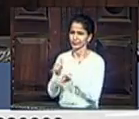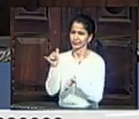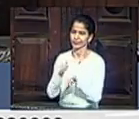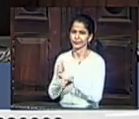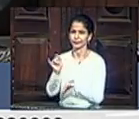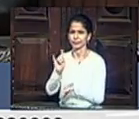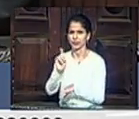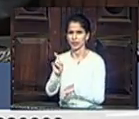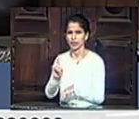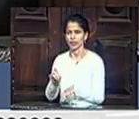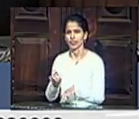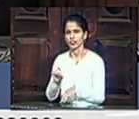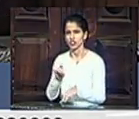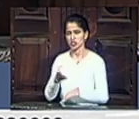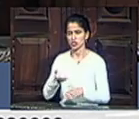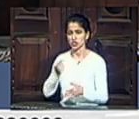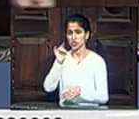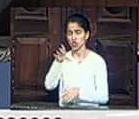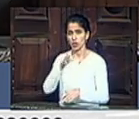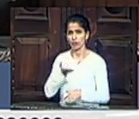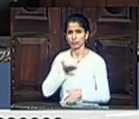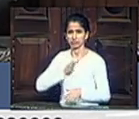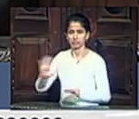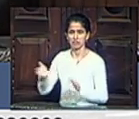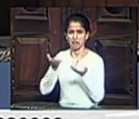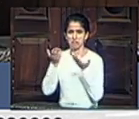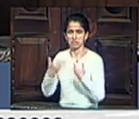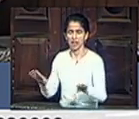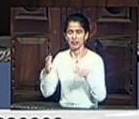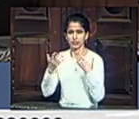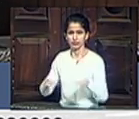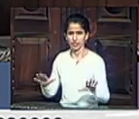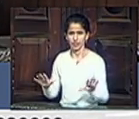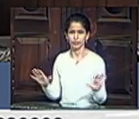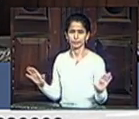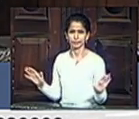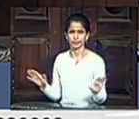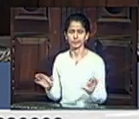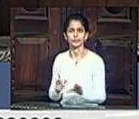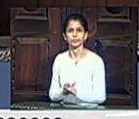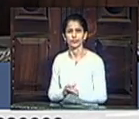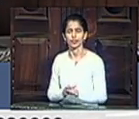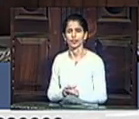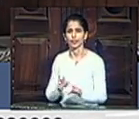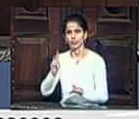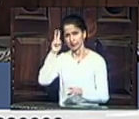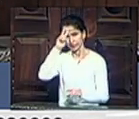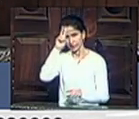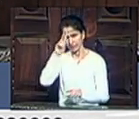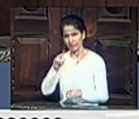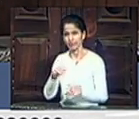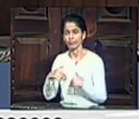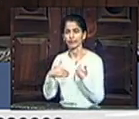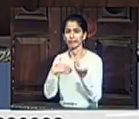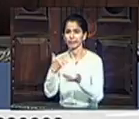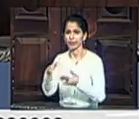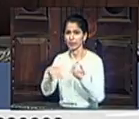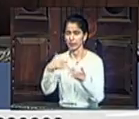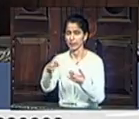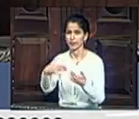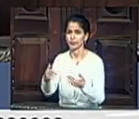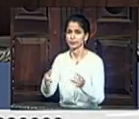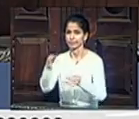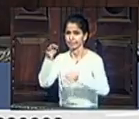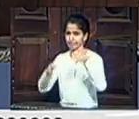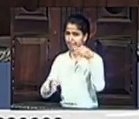que somente rejeitar, isso não voto, que a história também não vai nos julgar. Se não vai